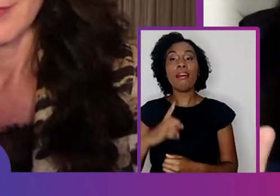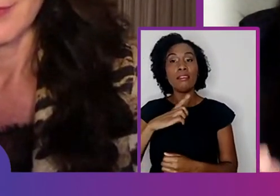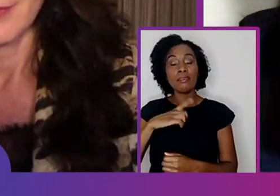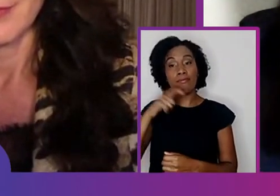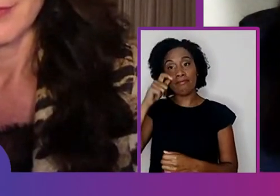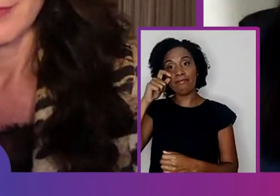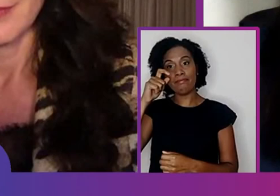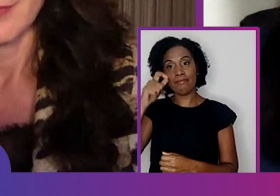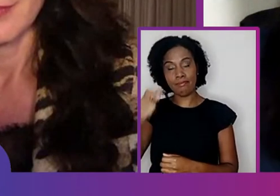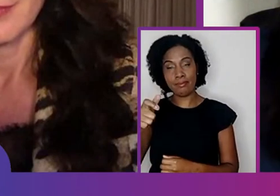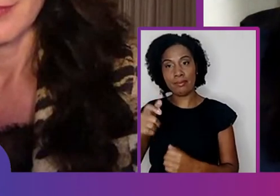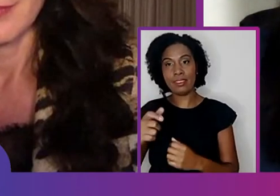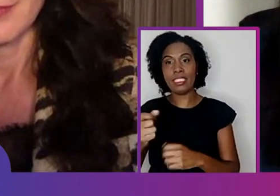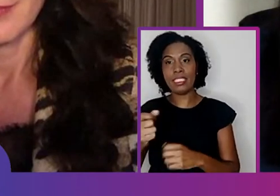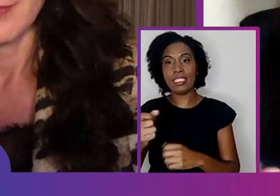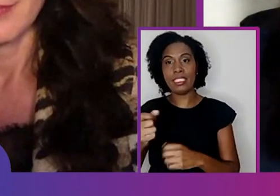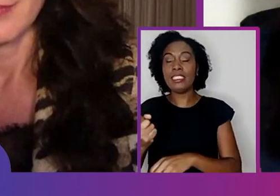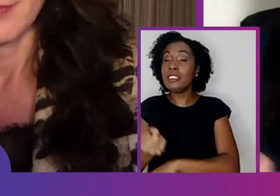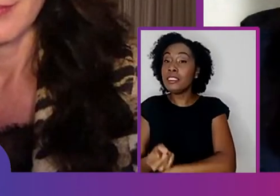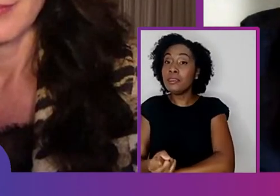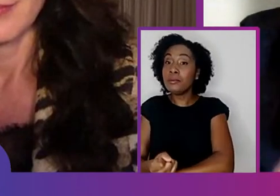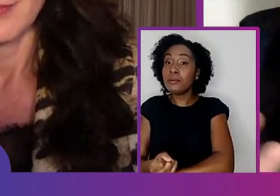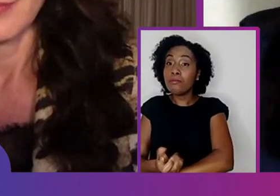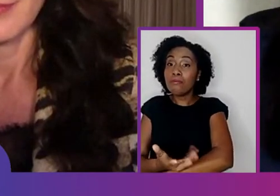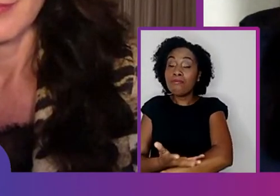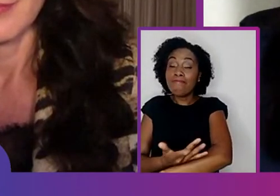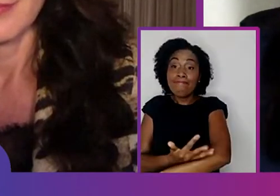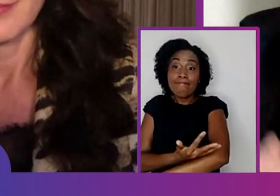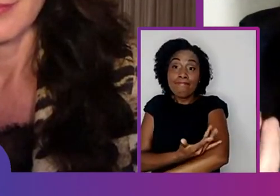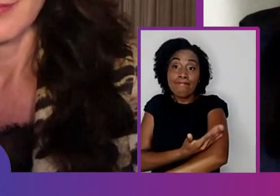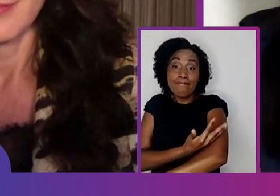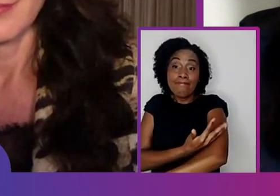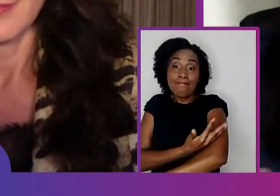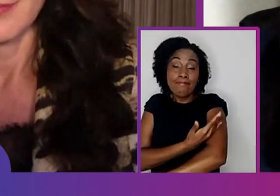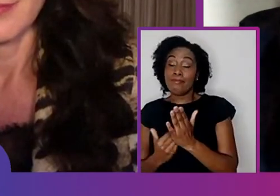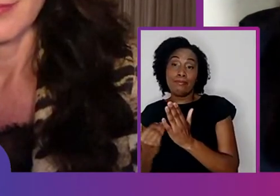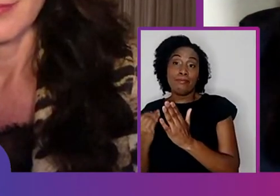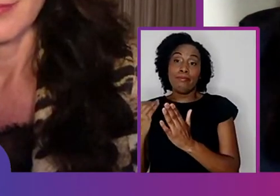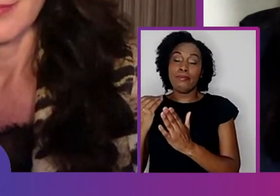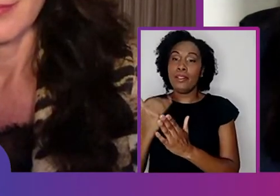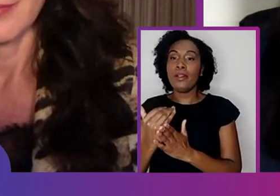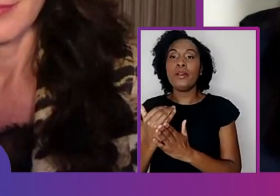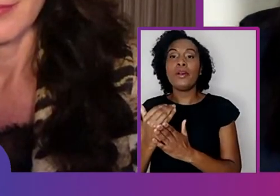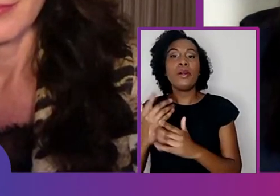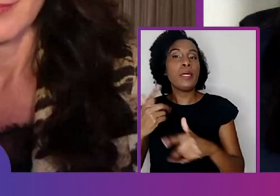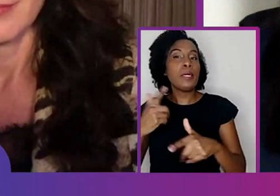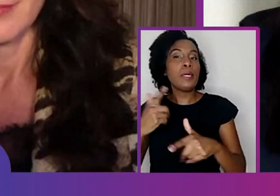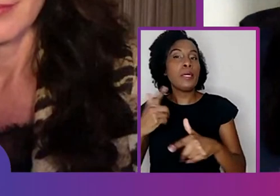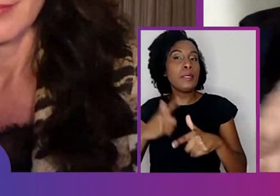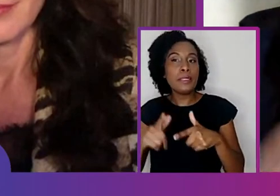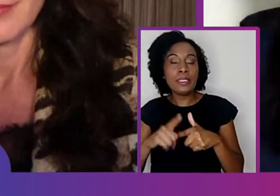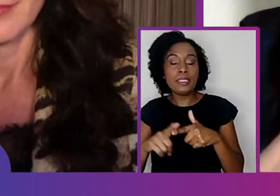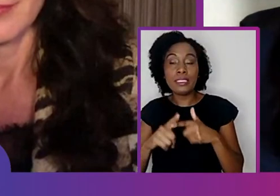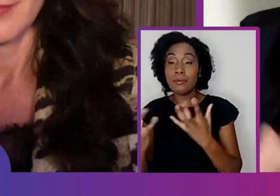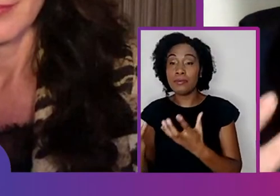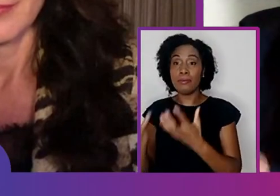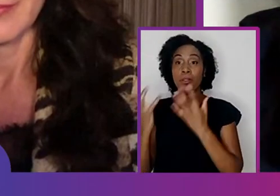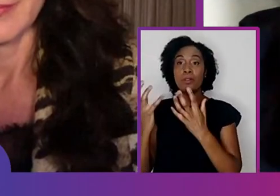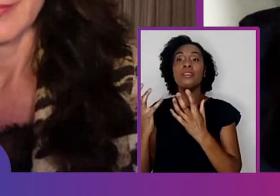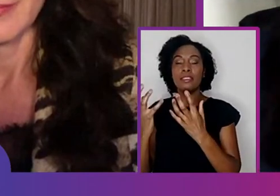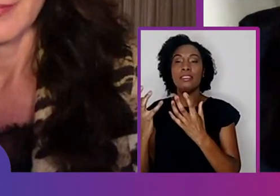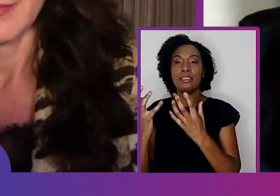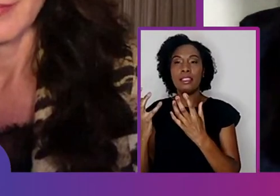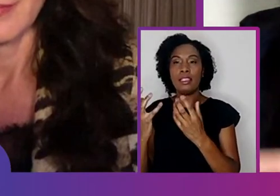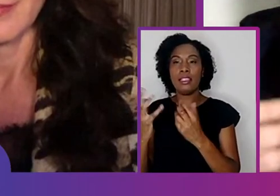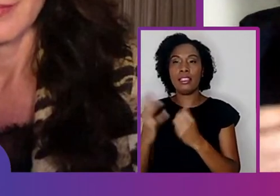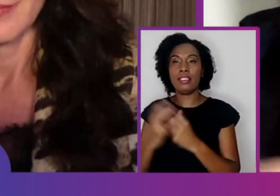emoção é muito forte, onde a situação é muito dramaticamente. Com uma valência negativa